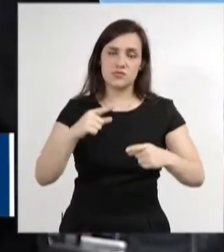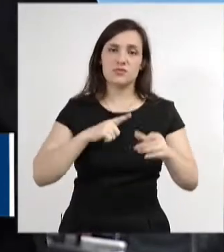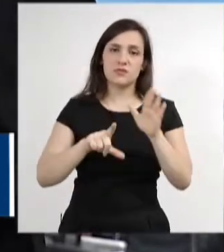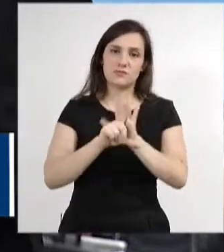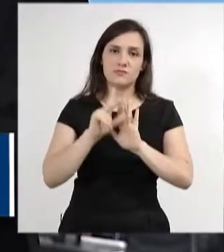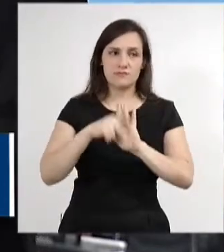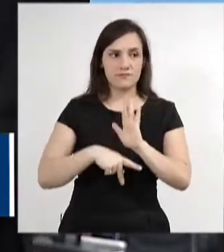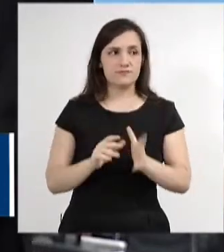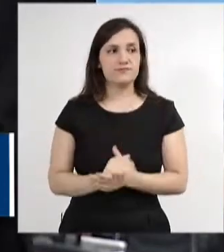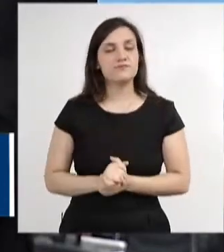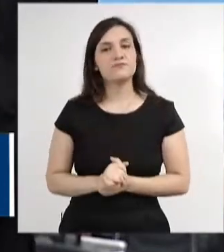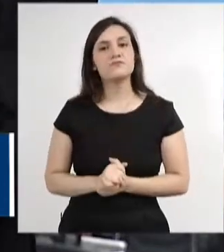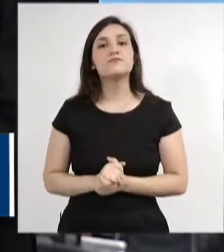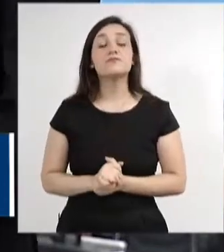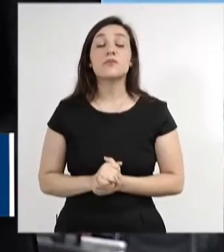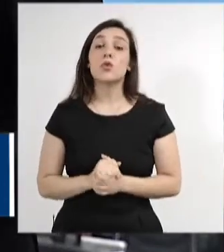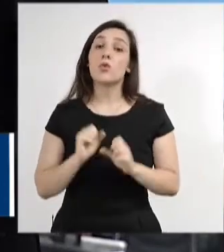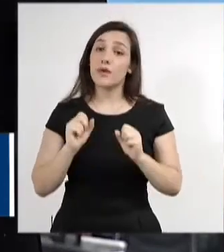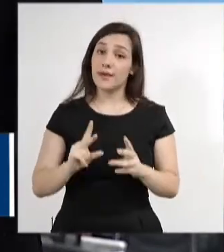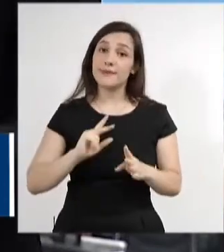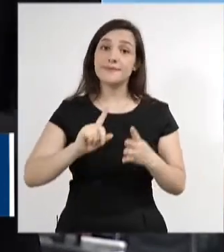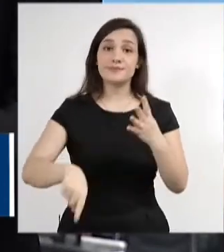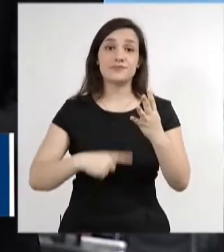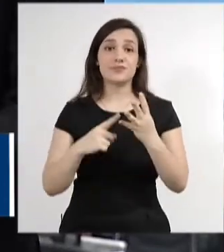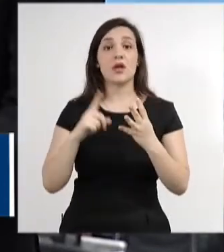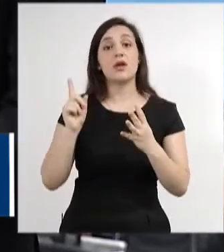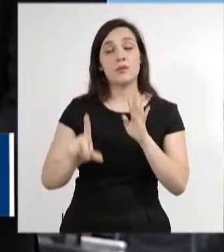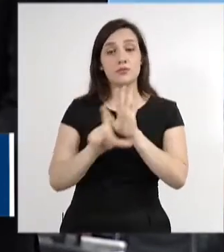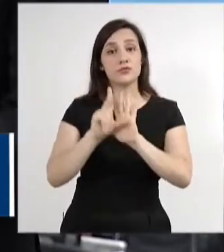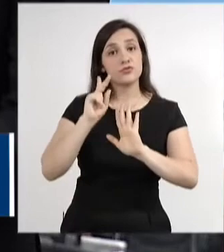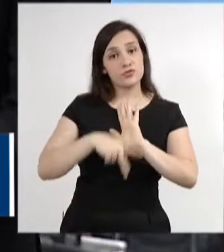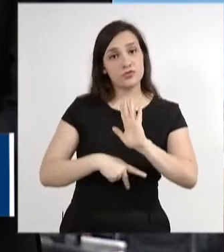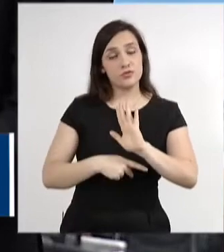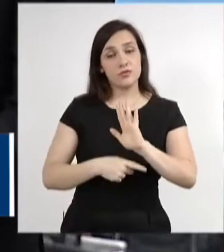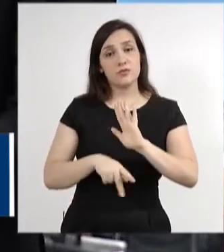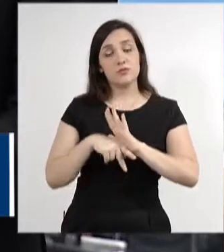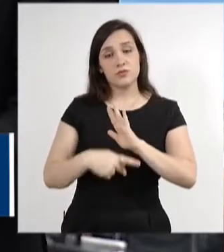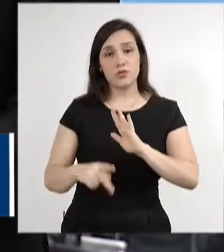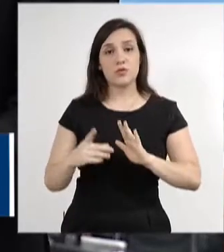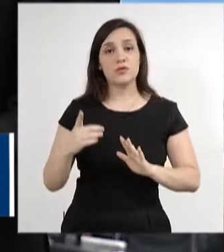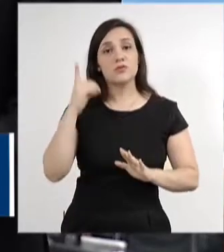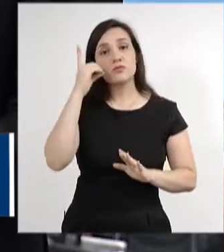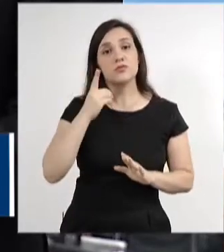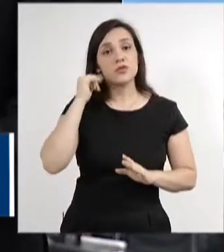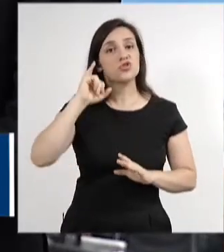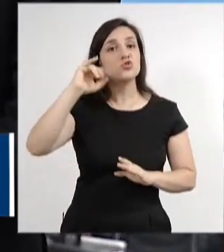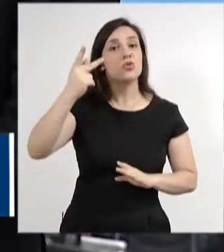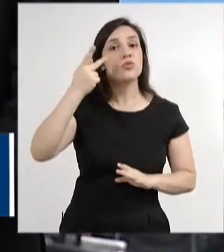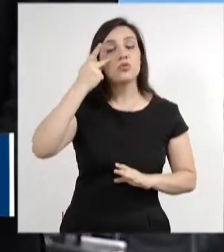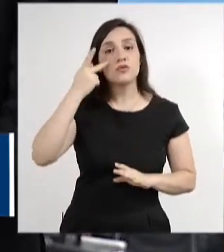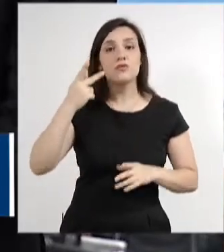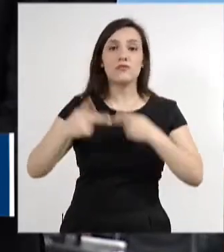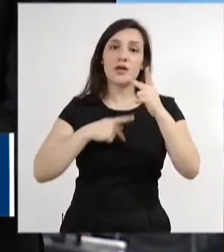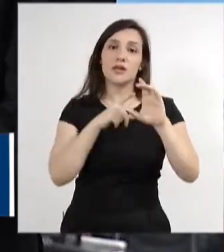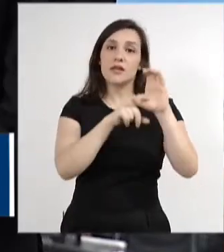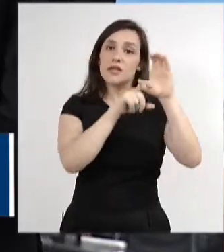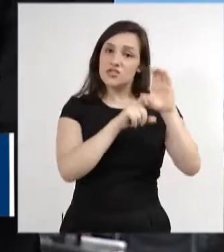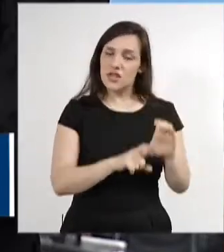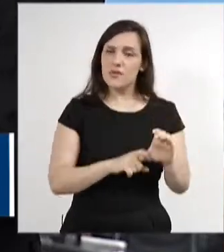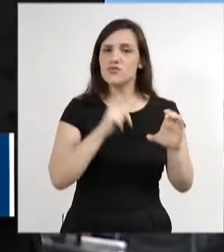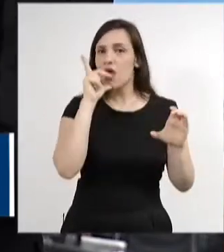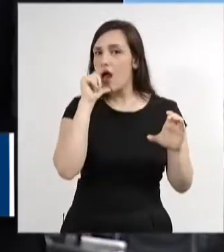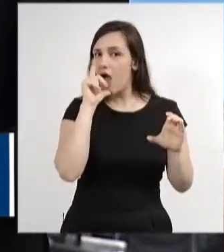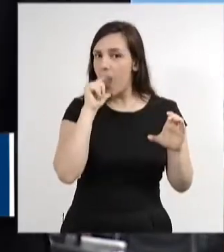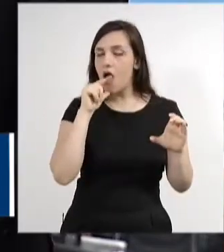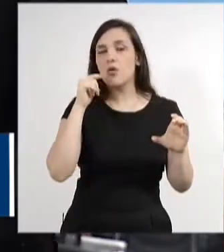primeira discussão, a gente tem um projeto do deputado João Henrique, que trata, na verdade, dos débitos de água, luz e outros serviços